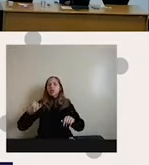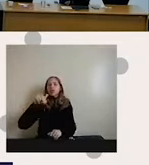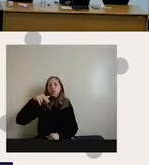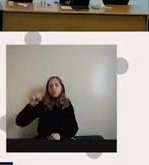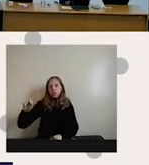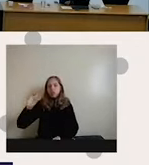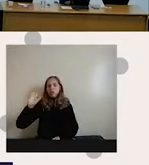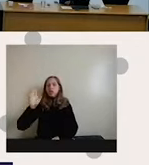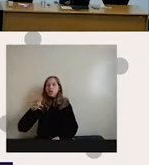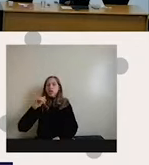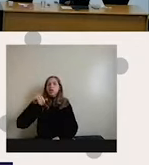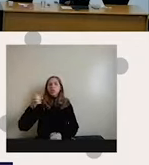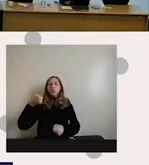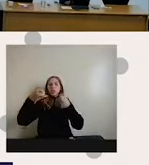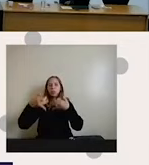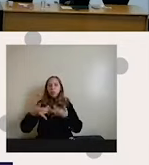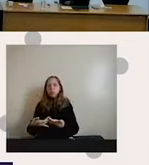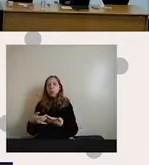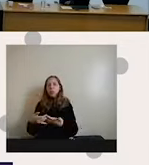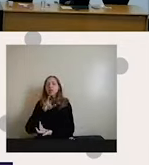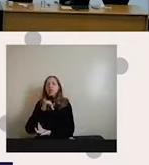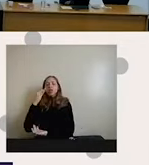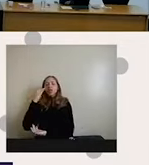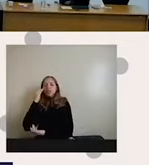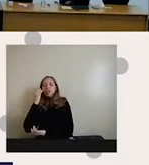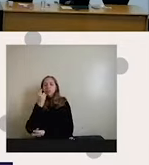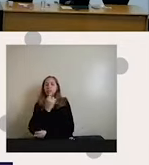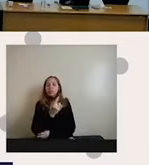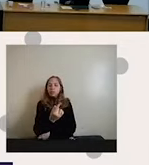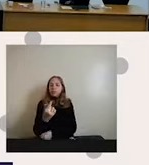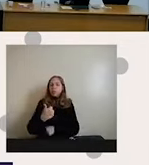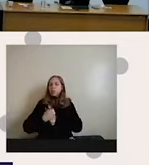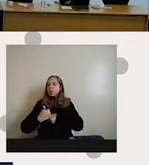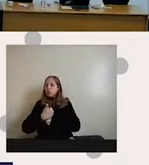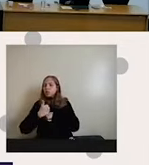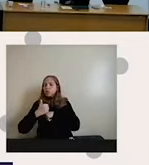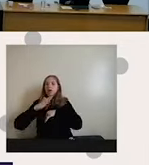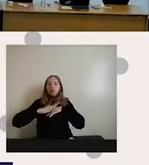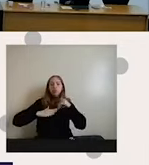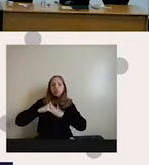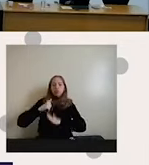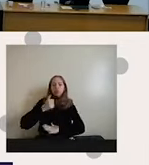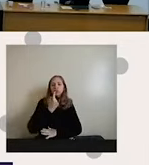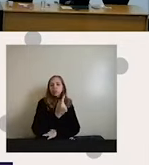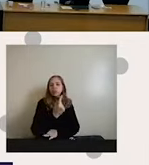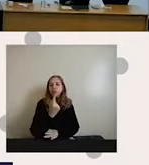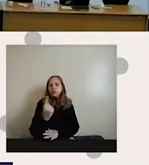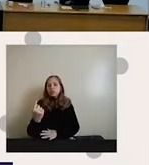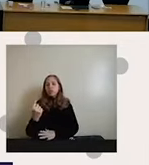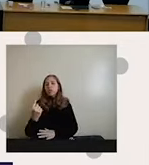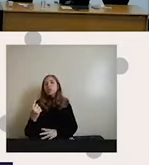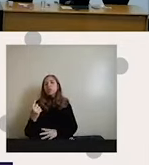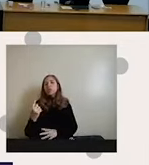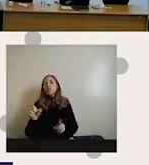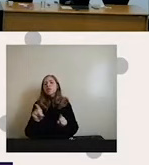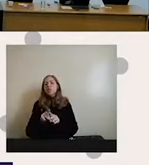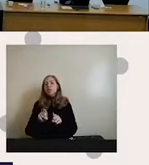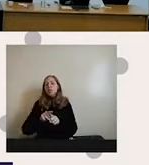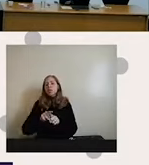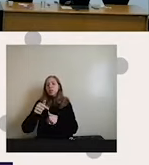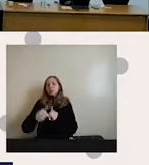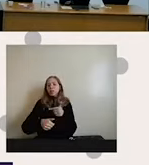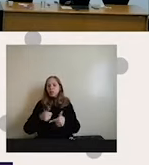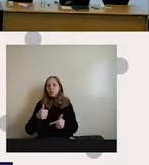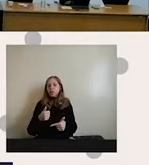colocou, vai entender como individual, profissional, NETEP, né, a doença do trabalho. Na justiça, a ideia do nexo